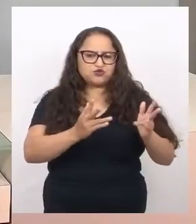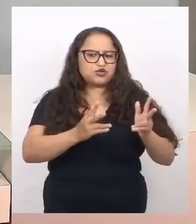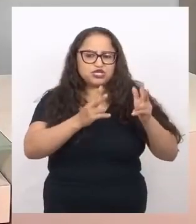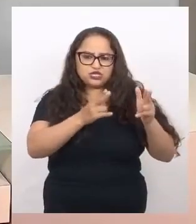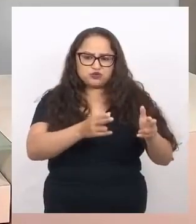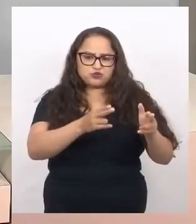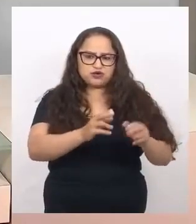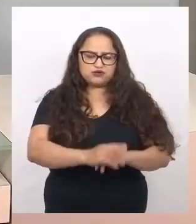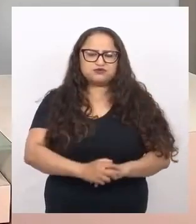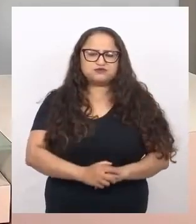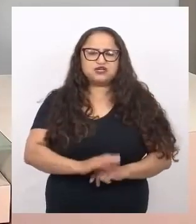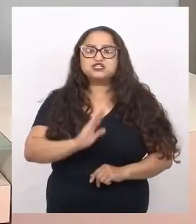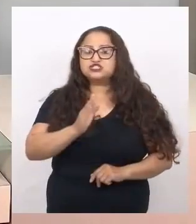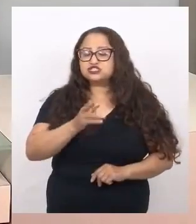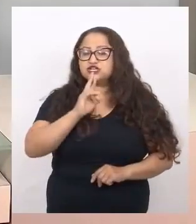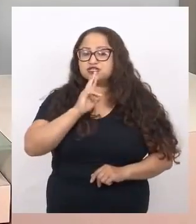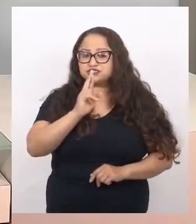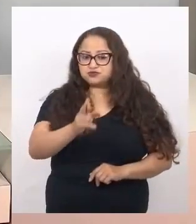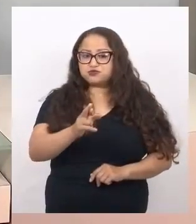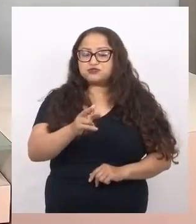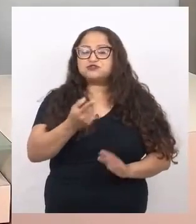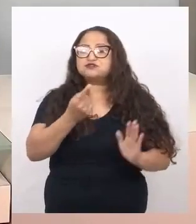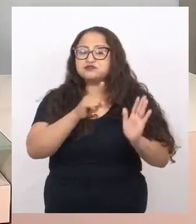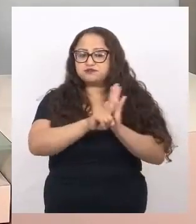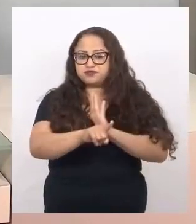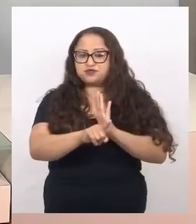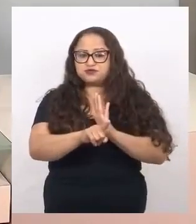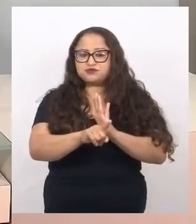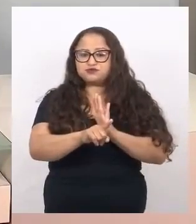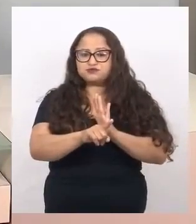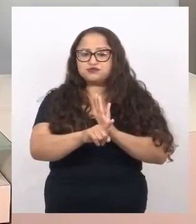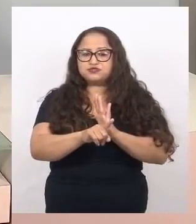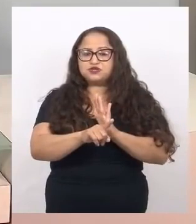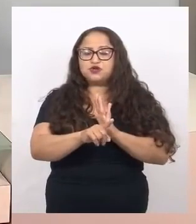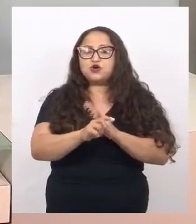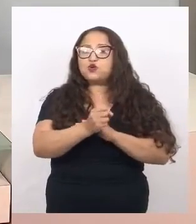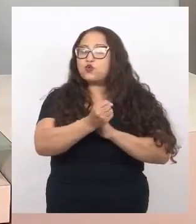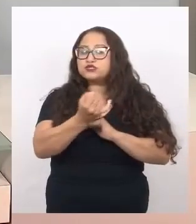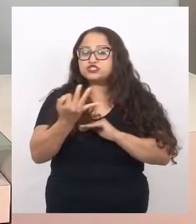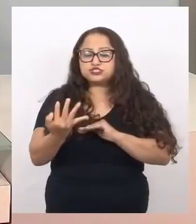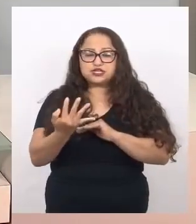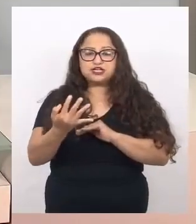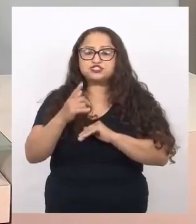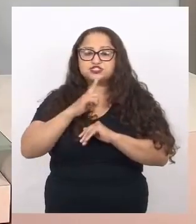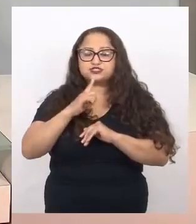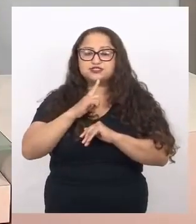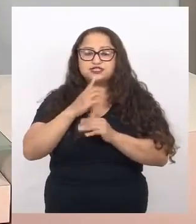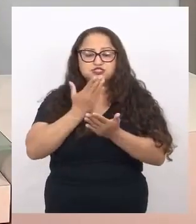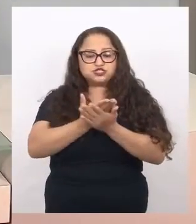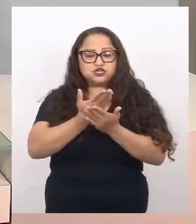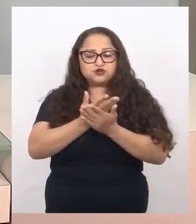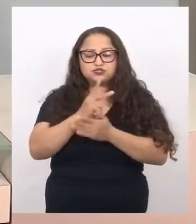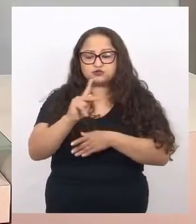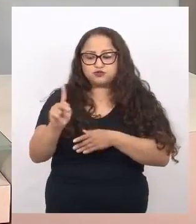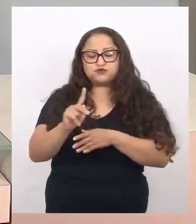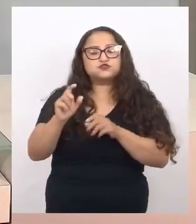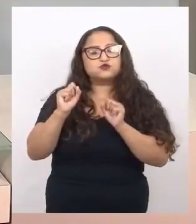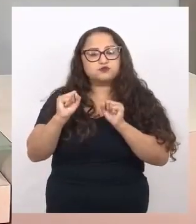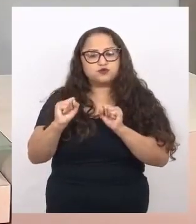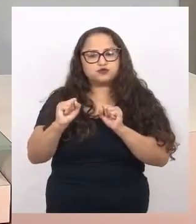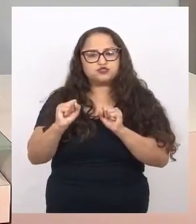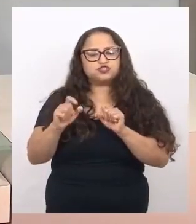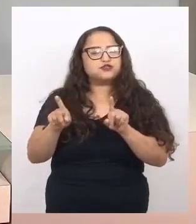E aí a gente já respondeu essa pergunta do máximo de aulas que dá para pegar para o professor, inclusive aqueles que